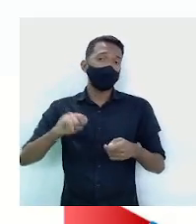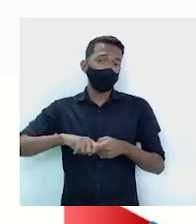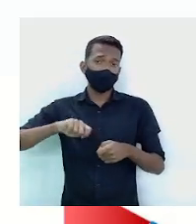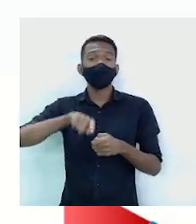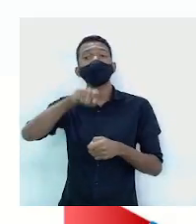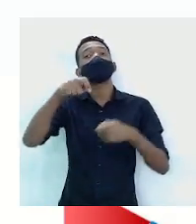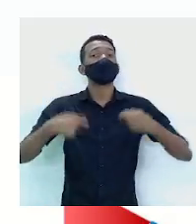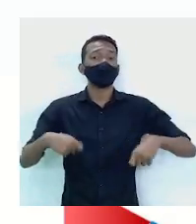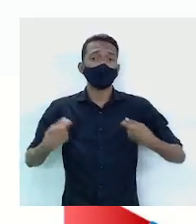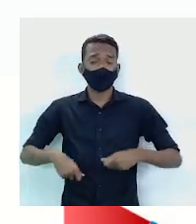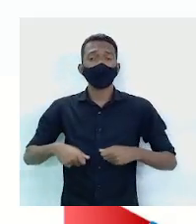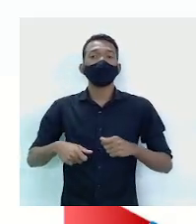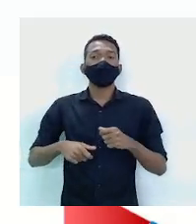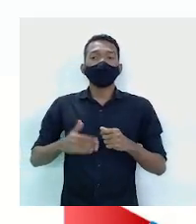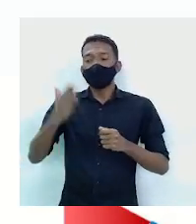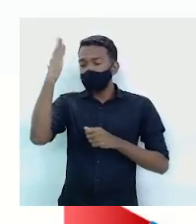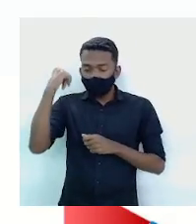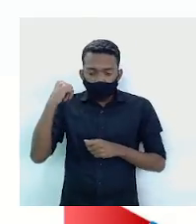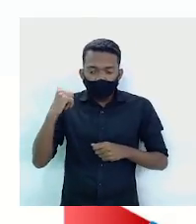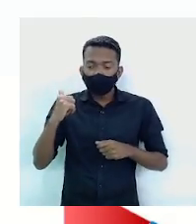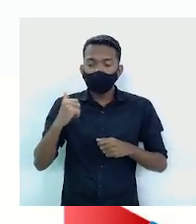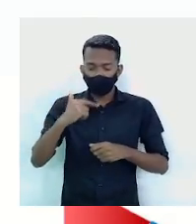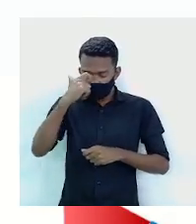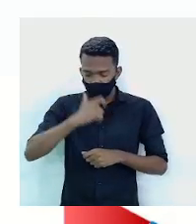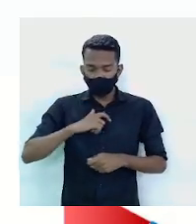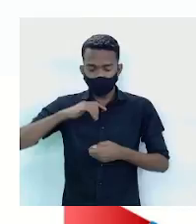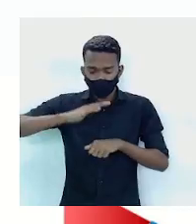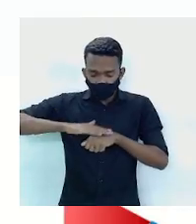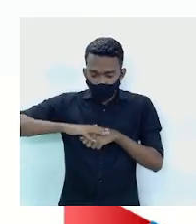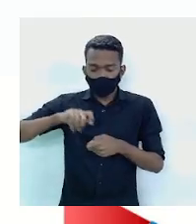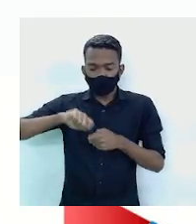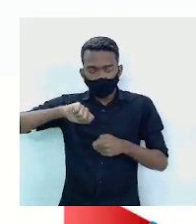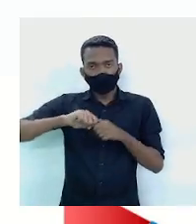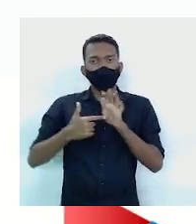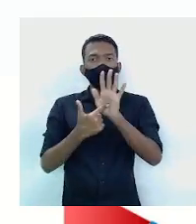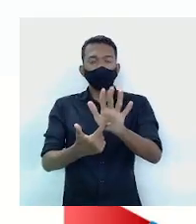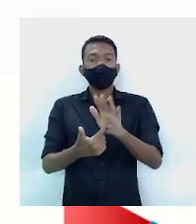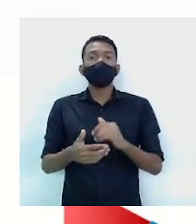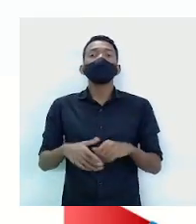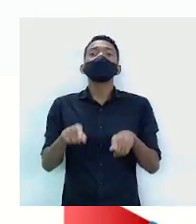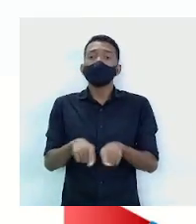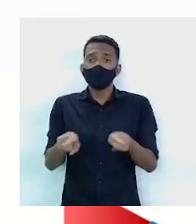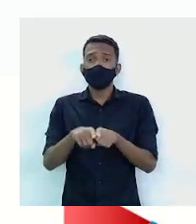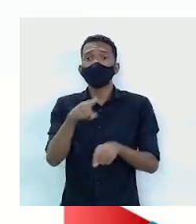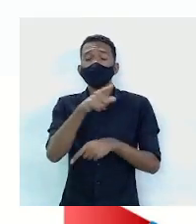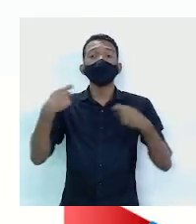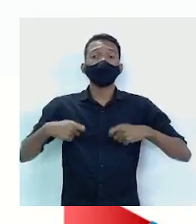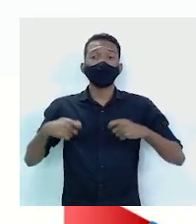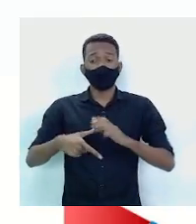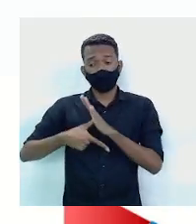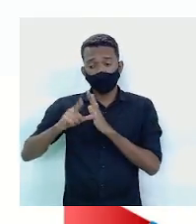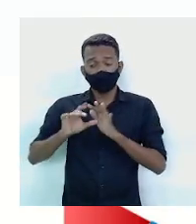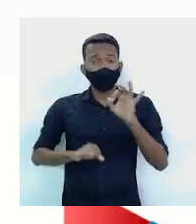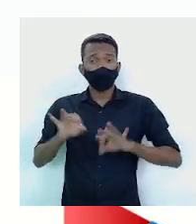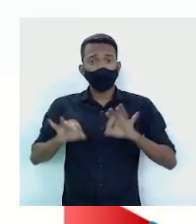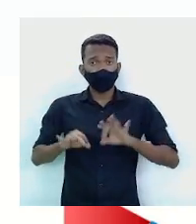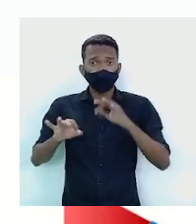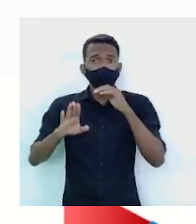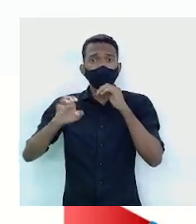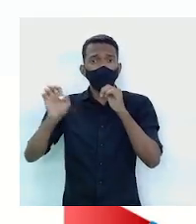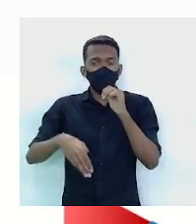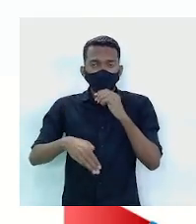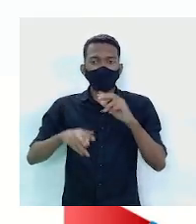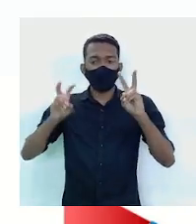Você precisa saber aquilo que você está apresentando. E também você precisa organizar bem